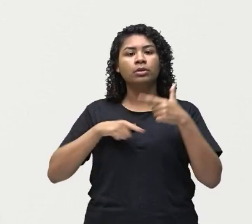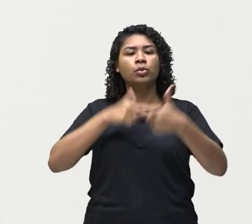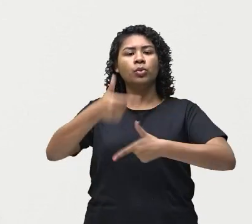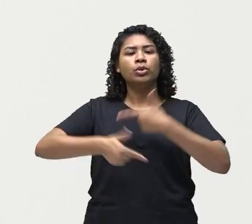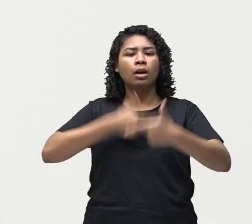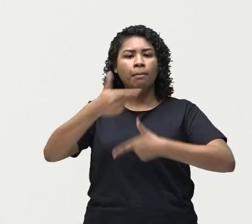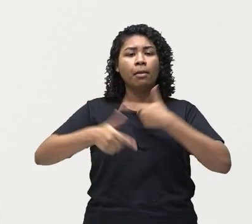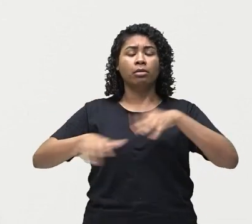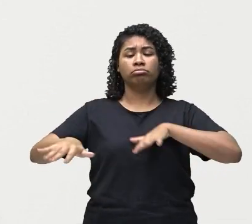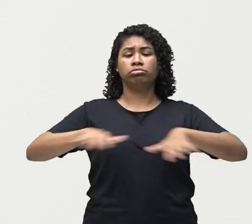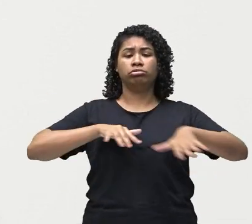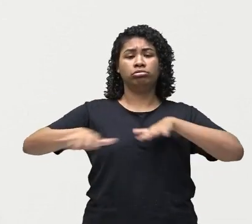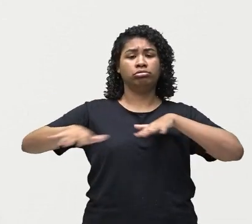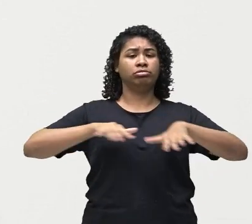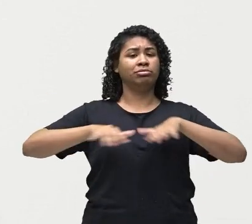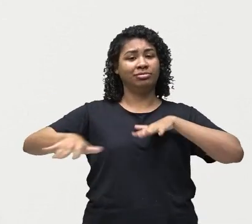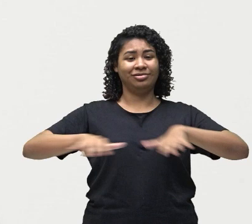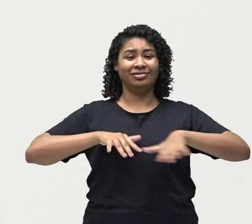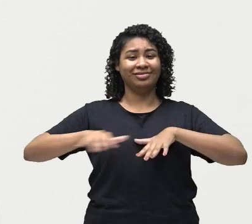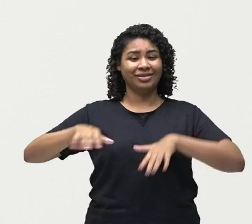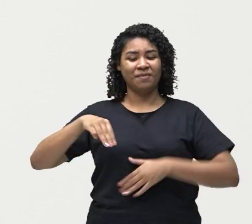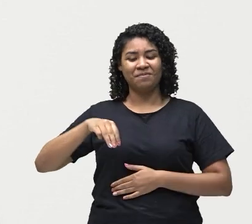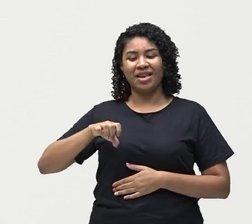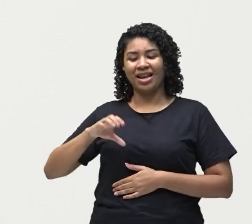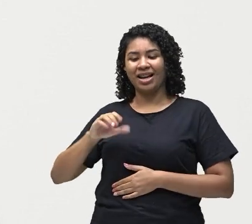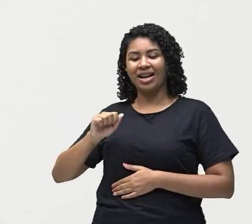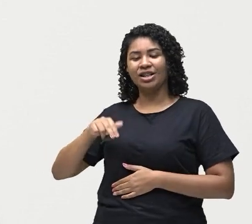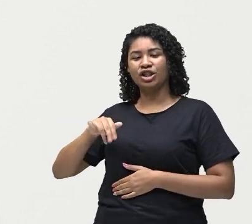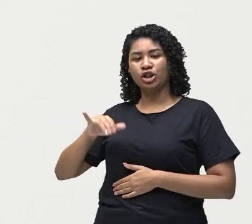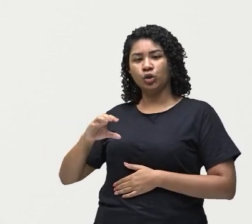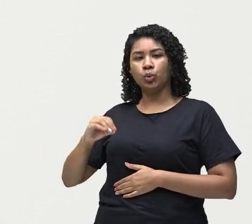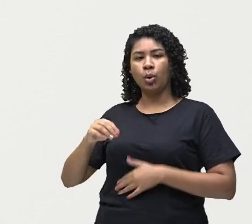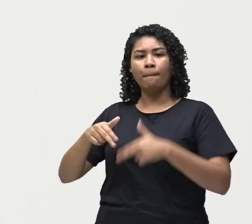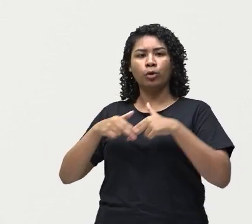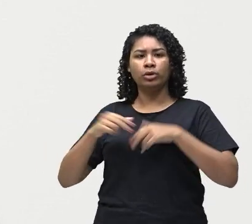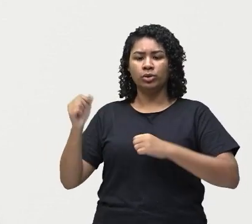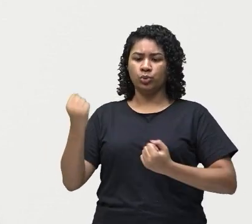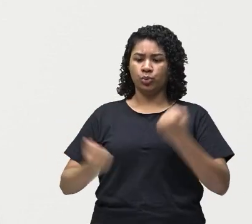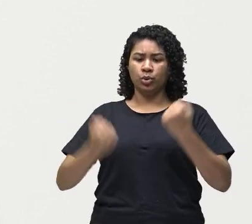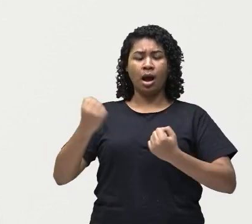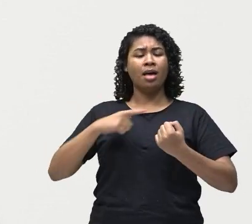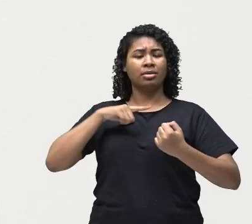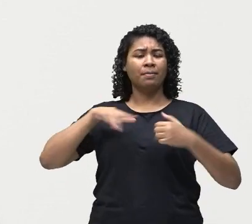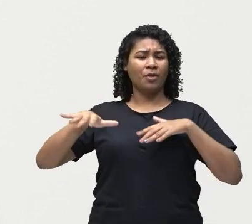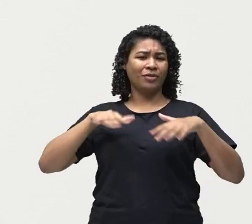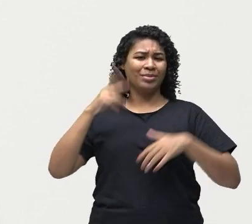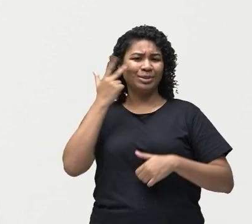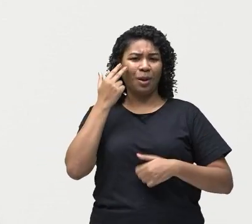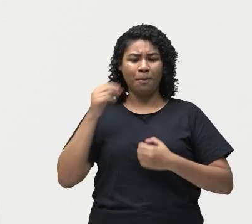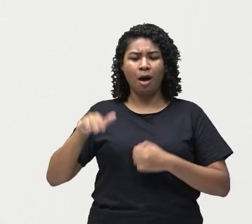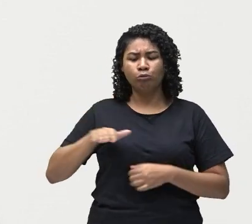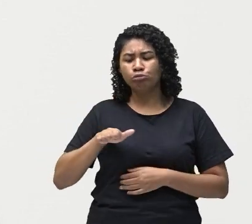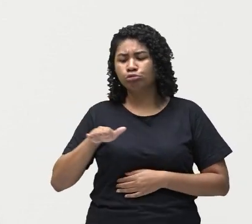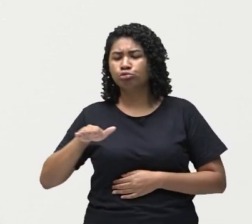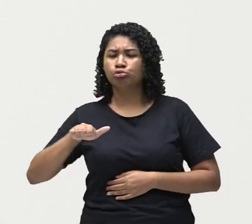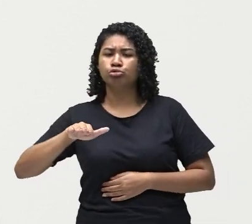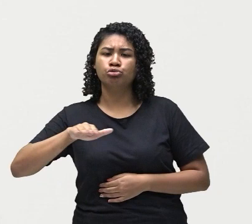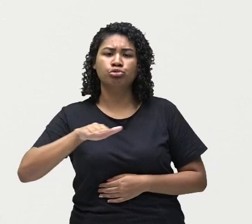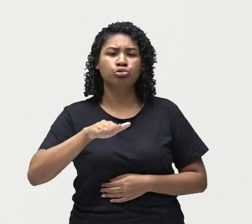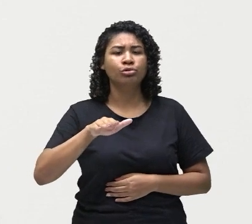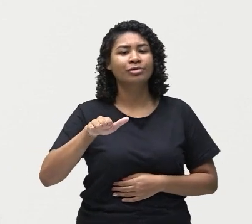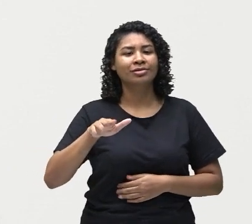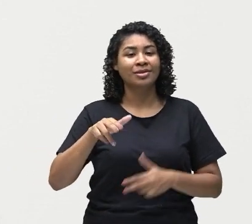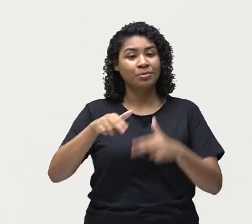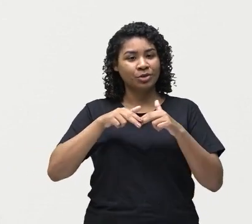mecânico que vai movimentar o carro né Então esse é um resultado da combustão transformação de energia química e